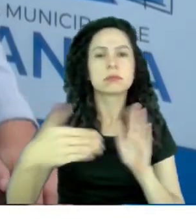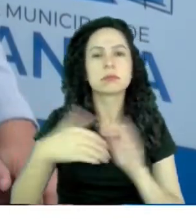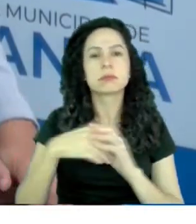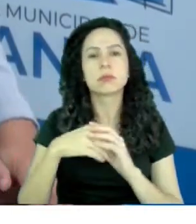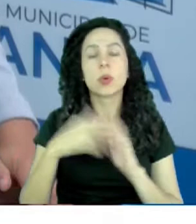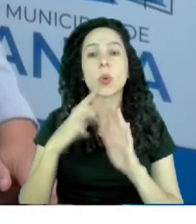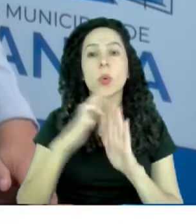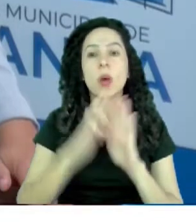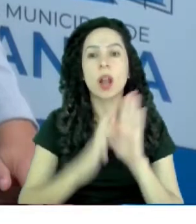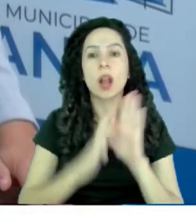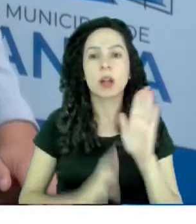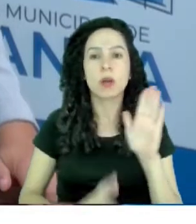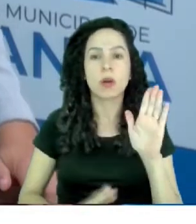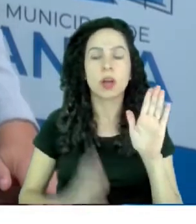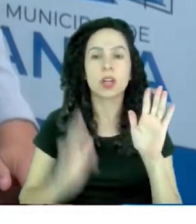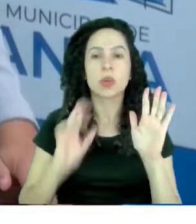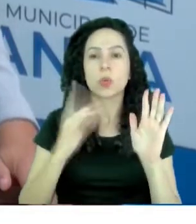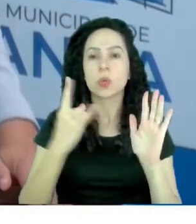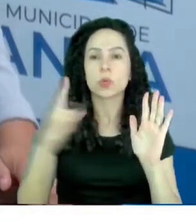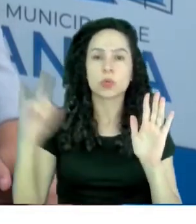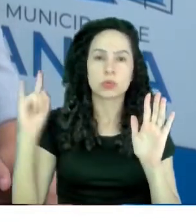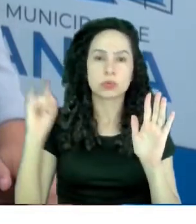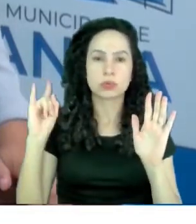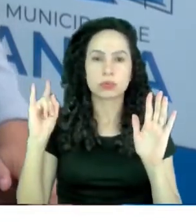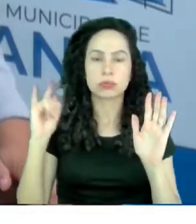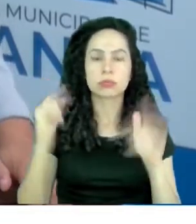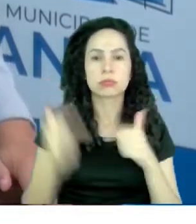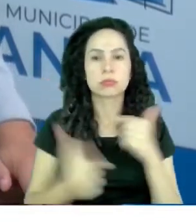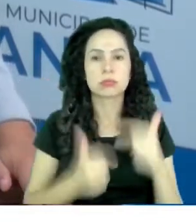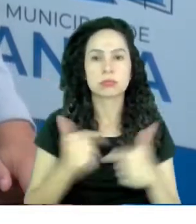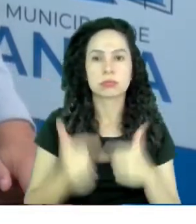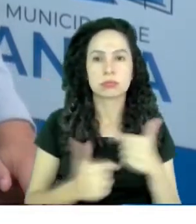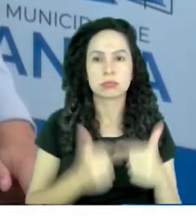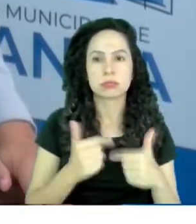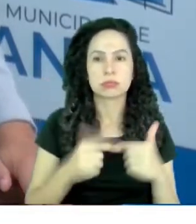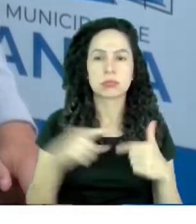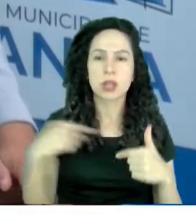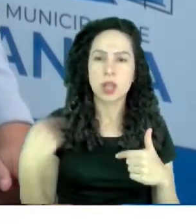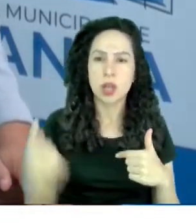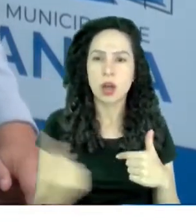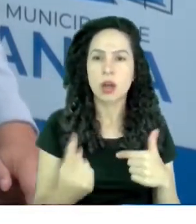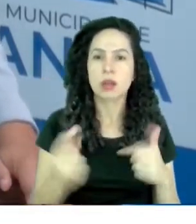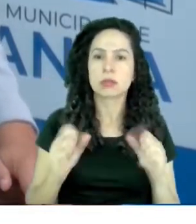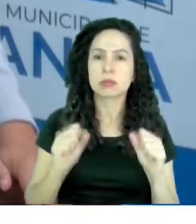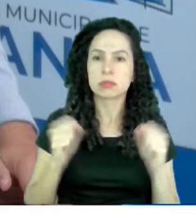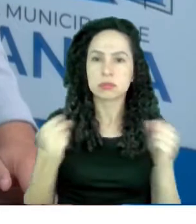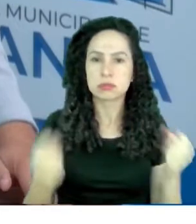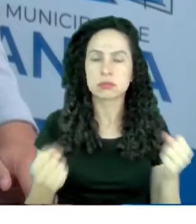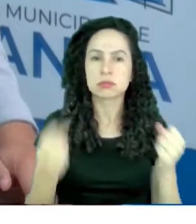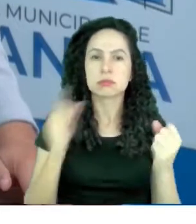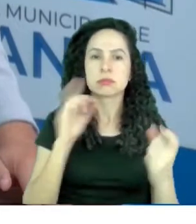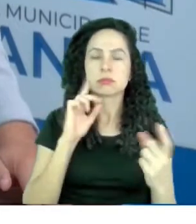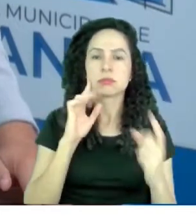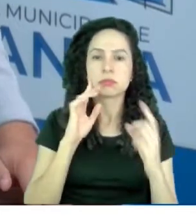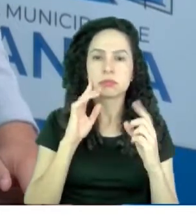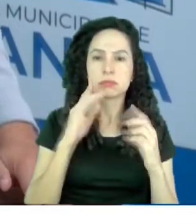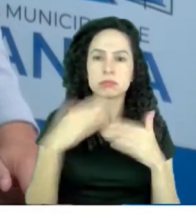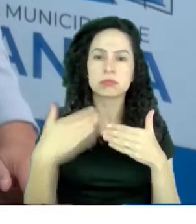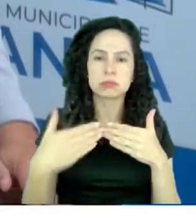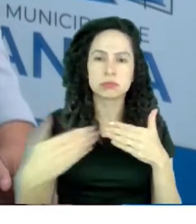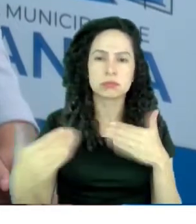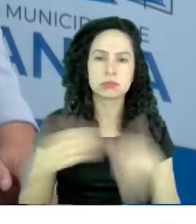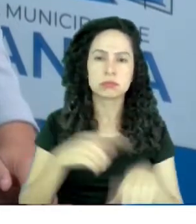relatório final do trabalho que nós fizemos no decorrer